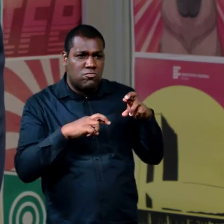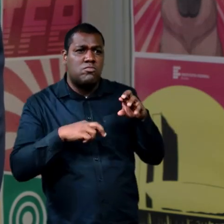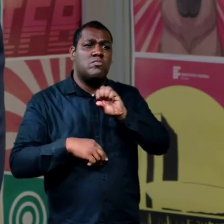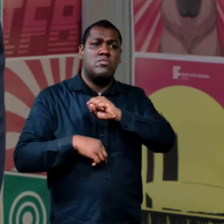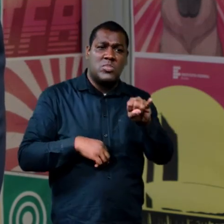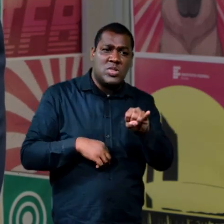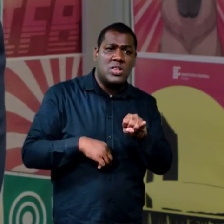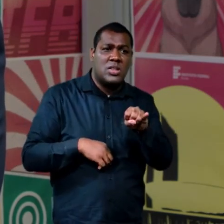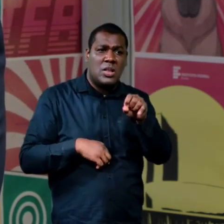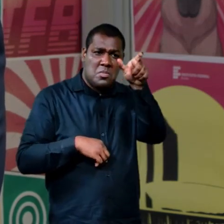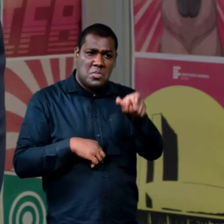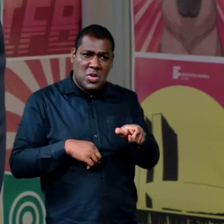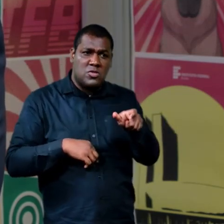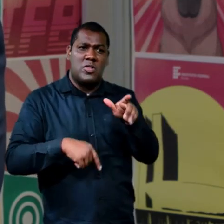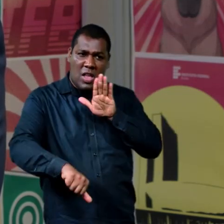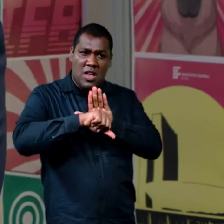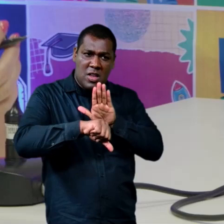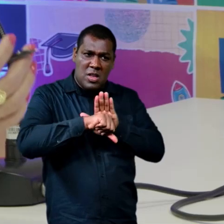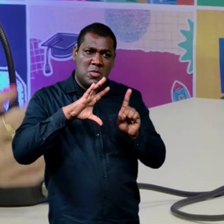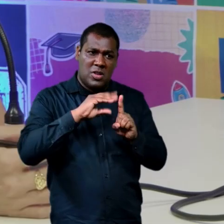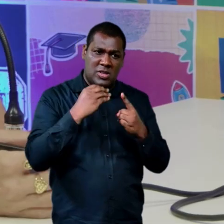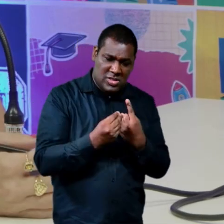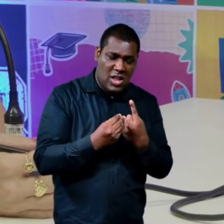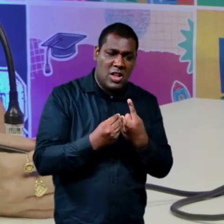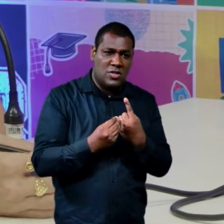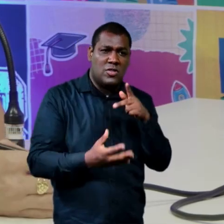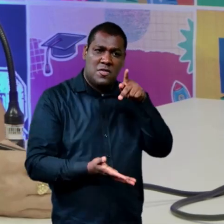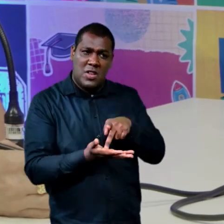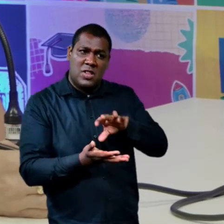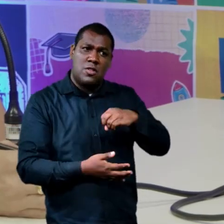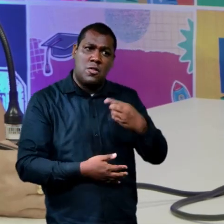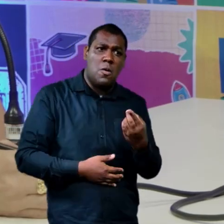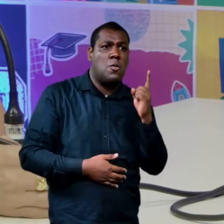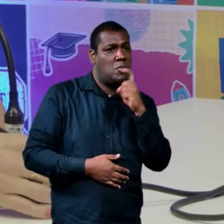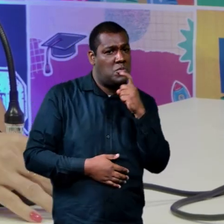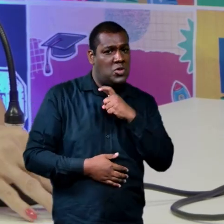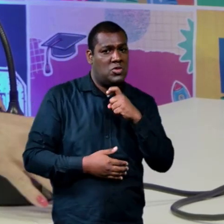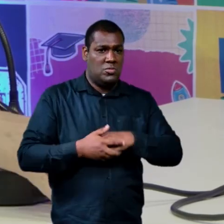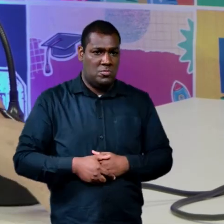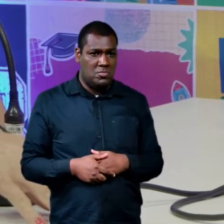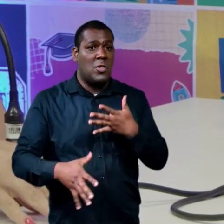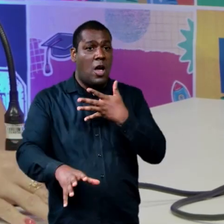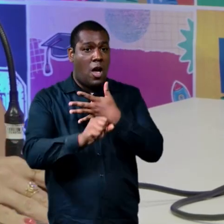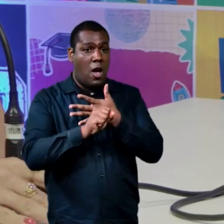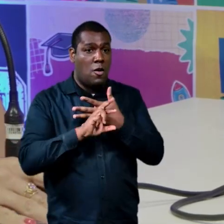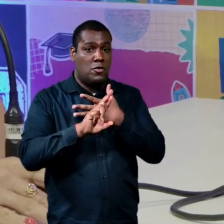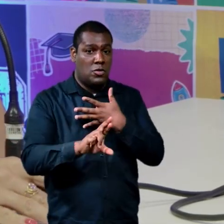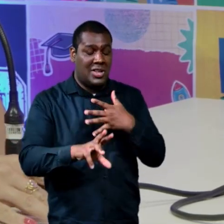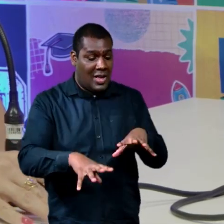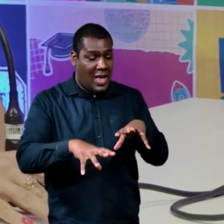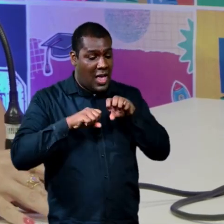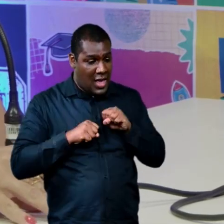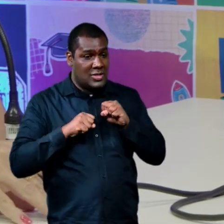a materialidade desse Então, comportamento. a ouvidoria acolheu a denúncia, tendo então esses elementos